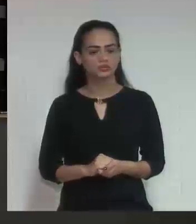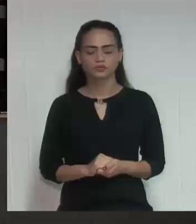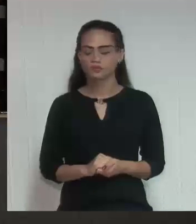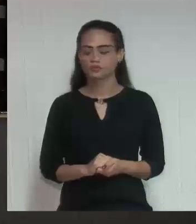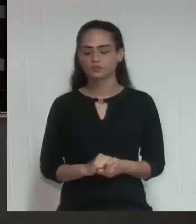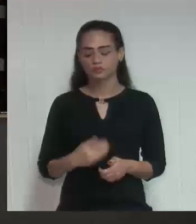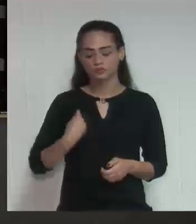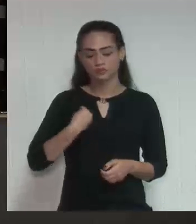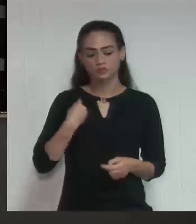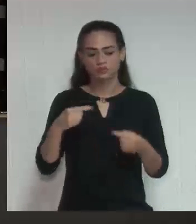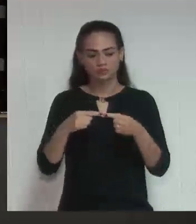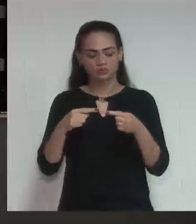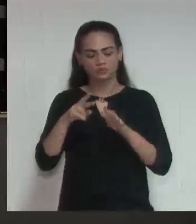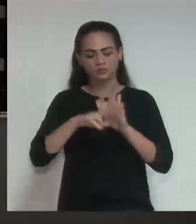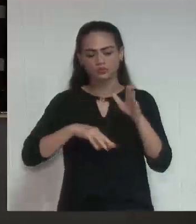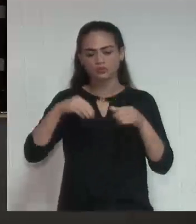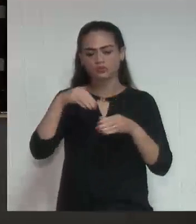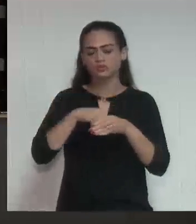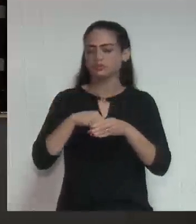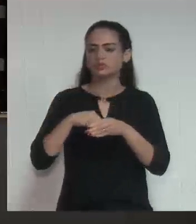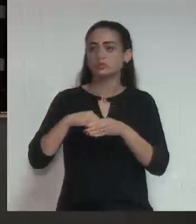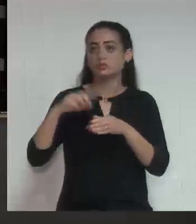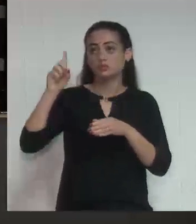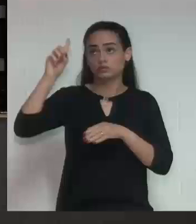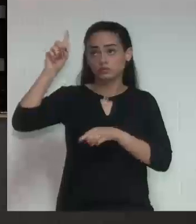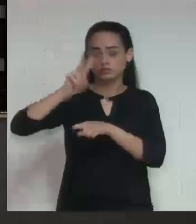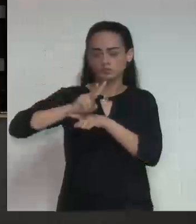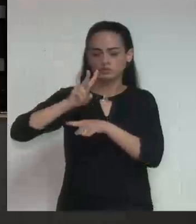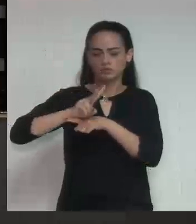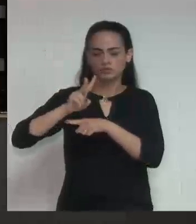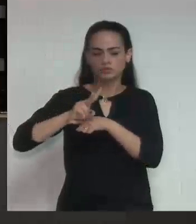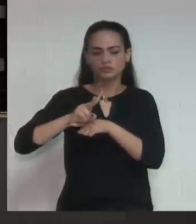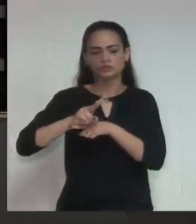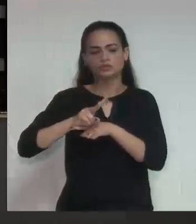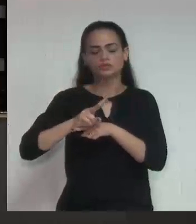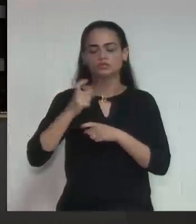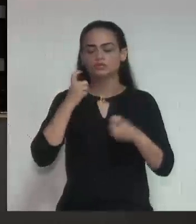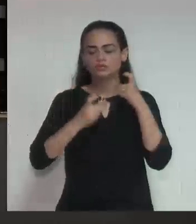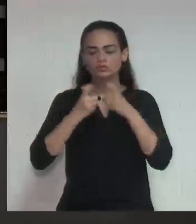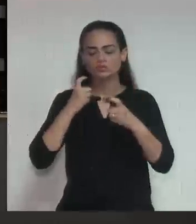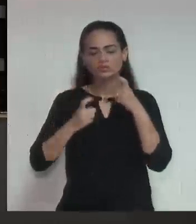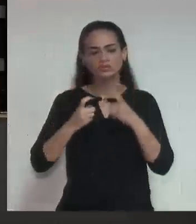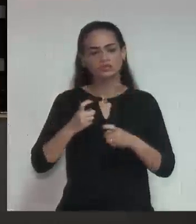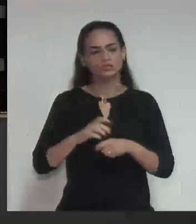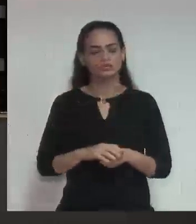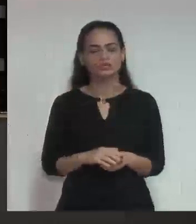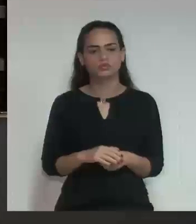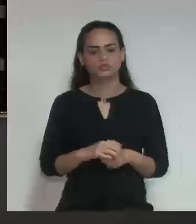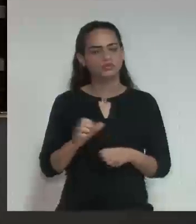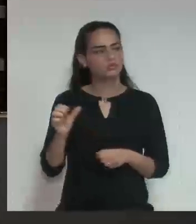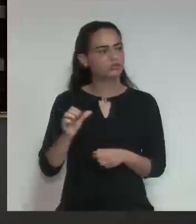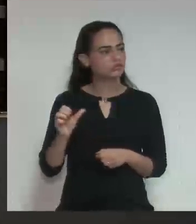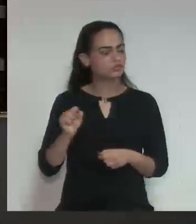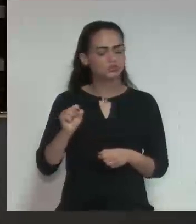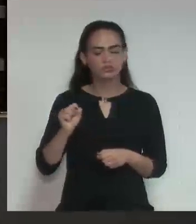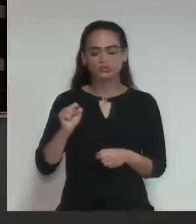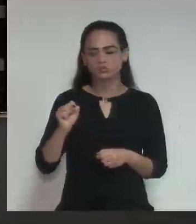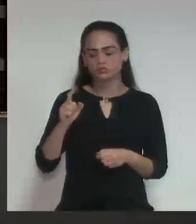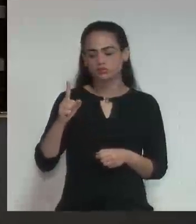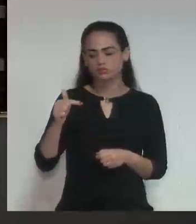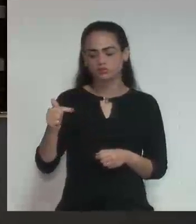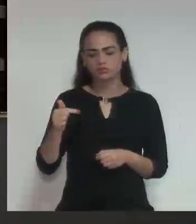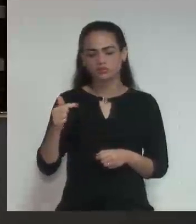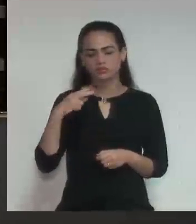Havendo número legal sobre a proteção de Deus, iniciamos nossos trabalhos declarando aberta a 70ª sessão ordinária da